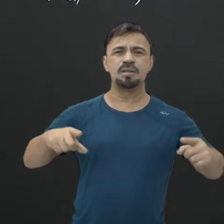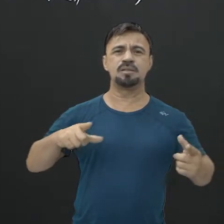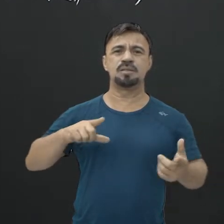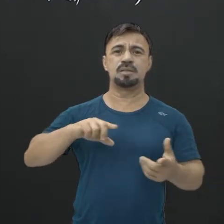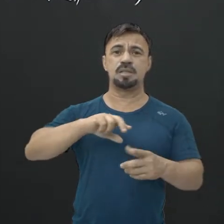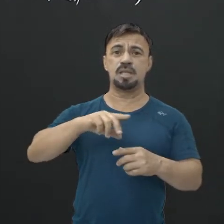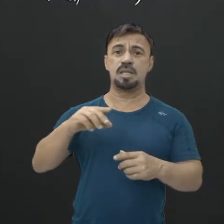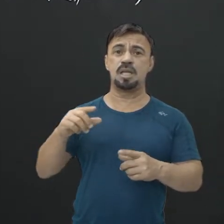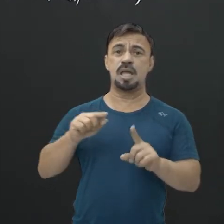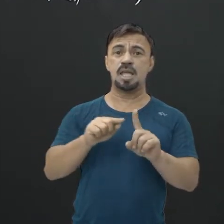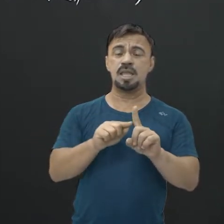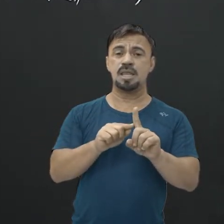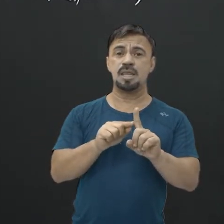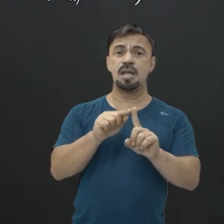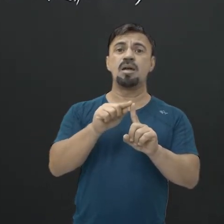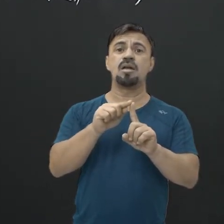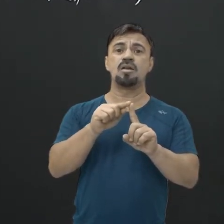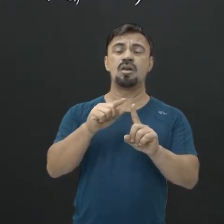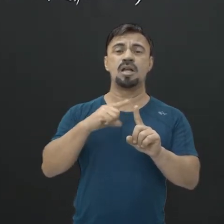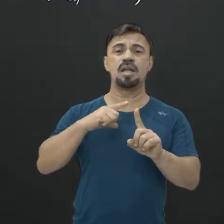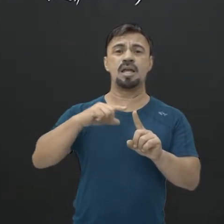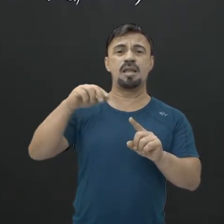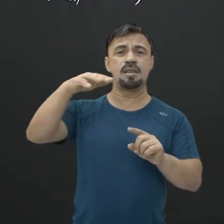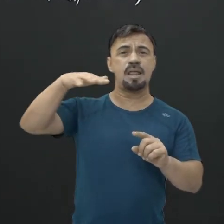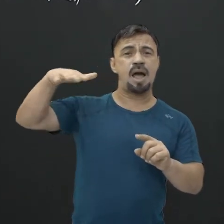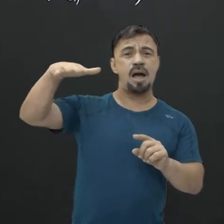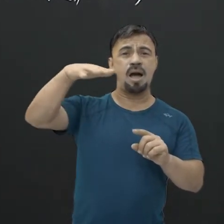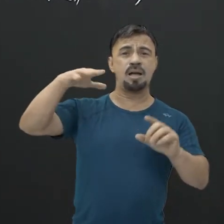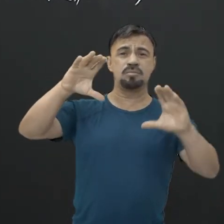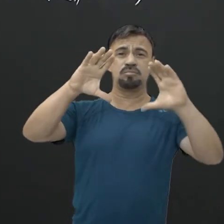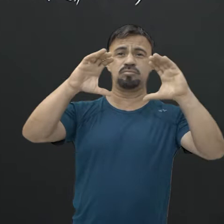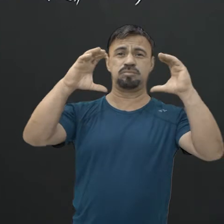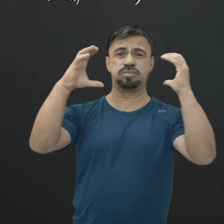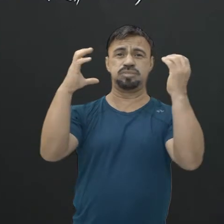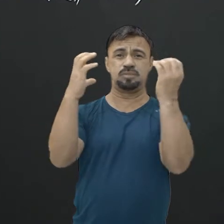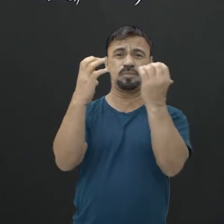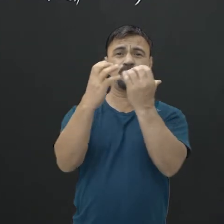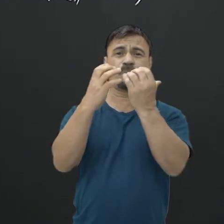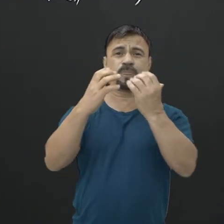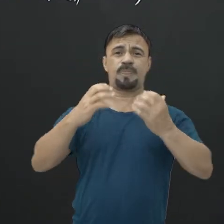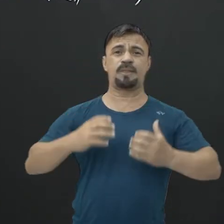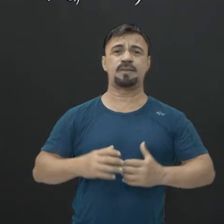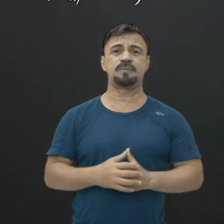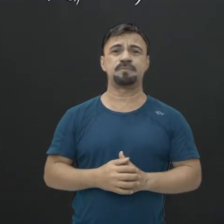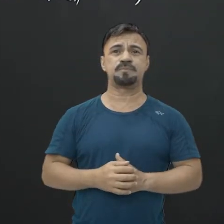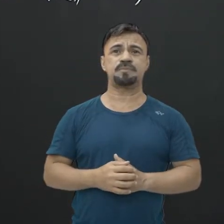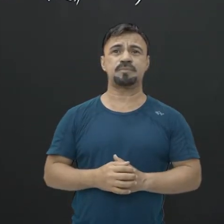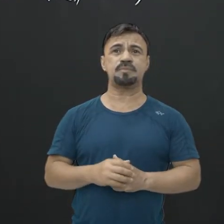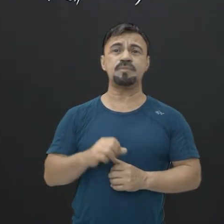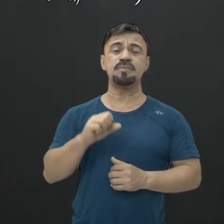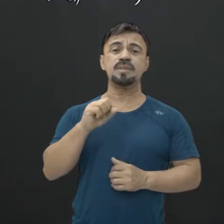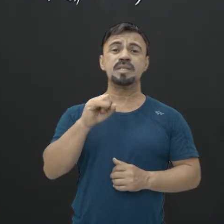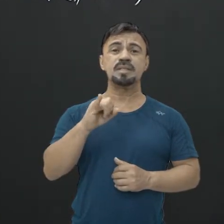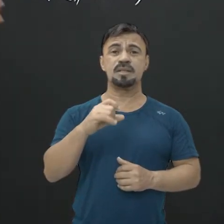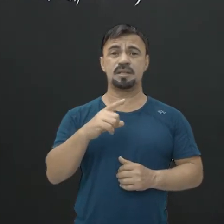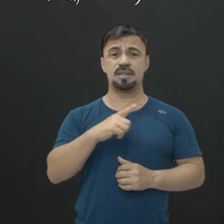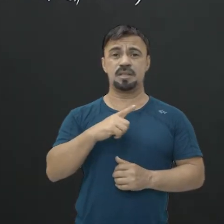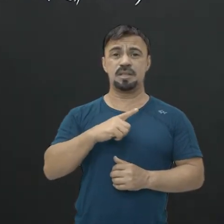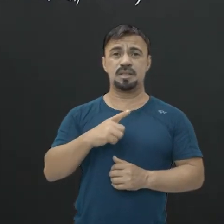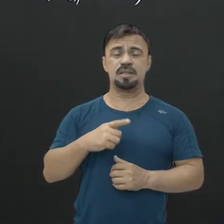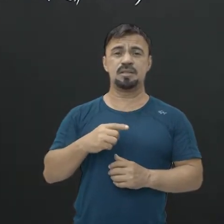temperatura, se deve à nossa atmosfera. Então, ó, um salve aí à nossa atmosfera. Se a gente tivesse a atmosfera